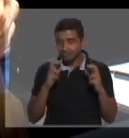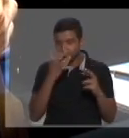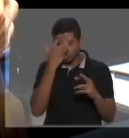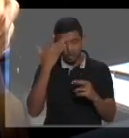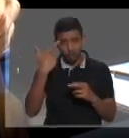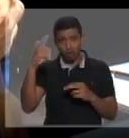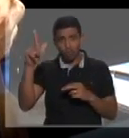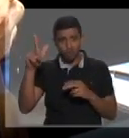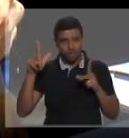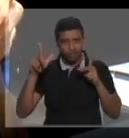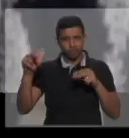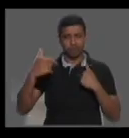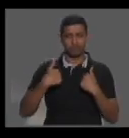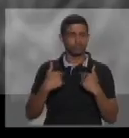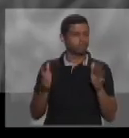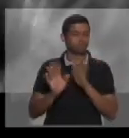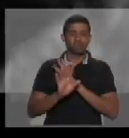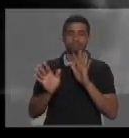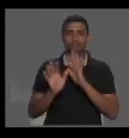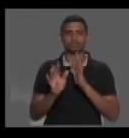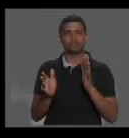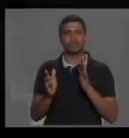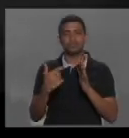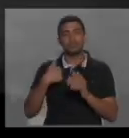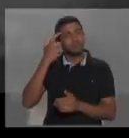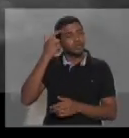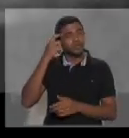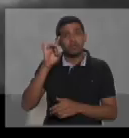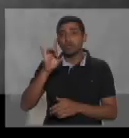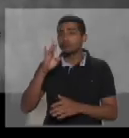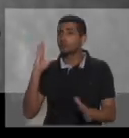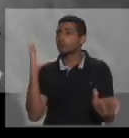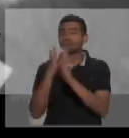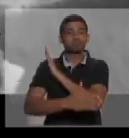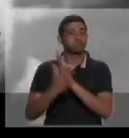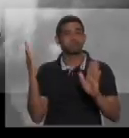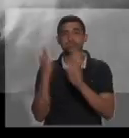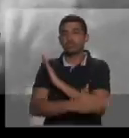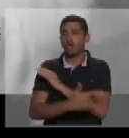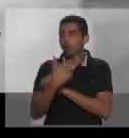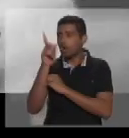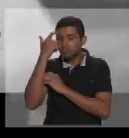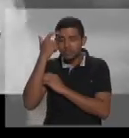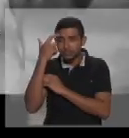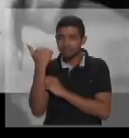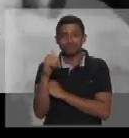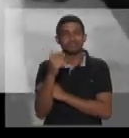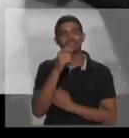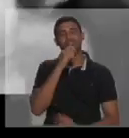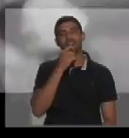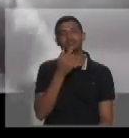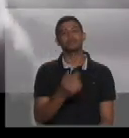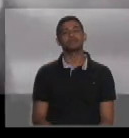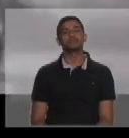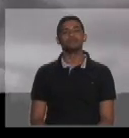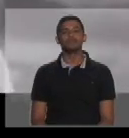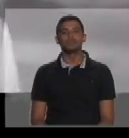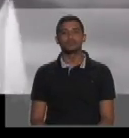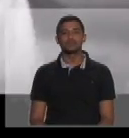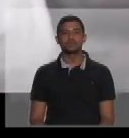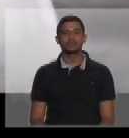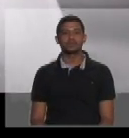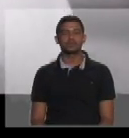Tomara que ninguém passe o que passei. Fugir. Era a única coisa que a gente pensava, mais nada.